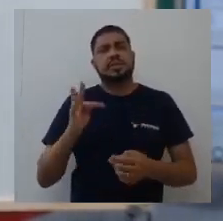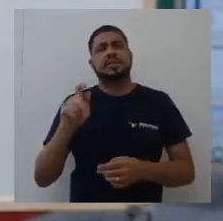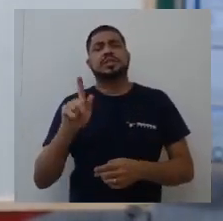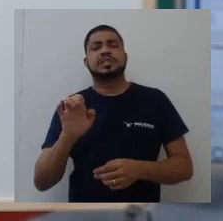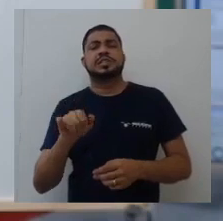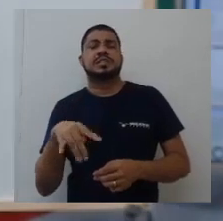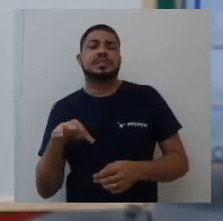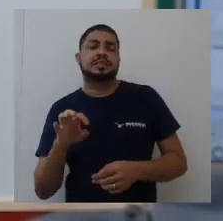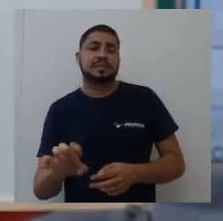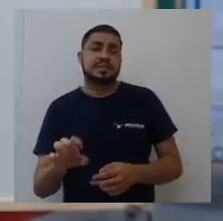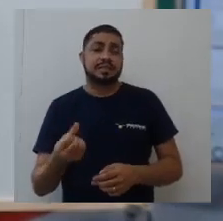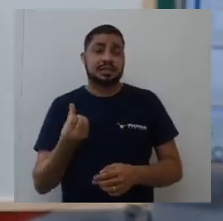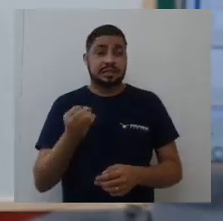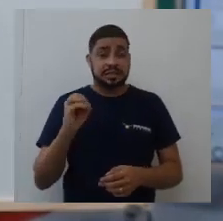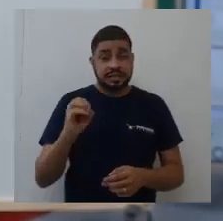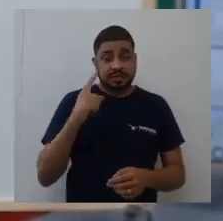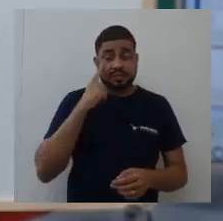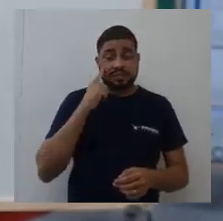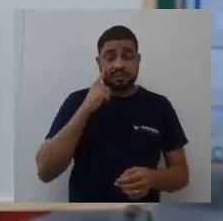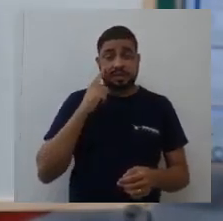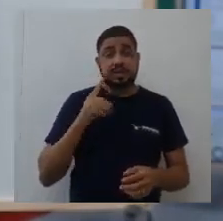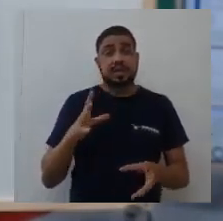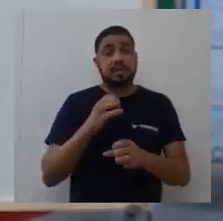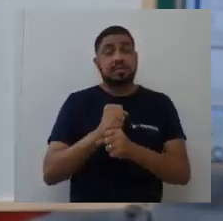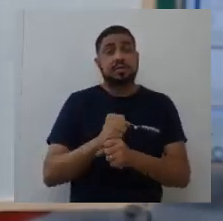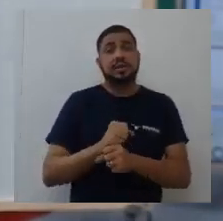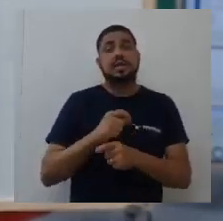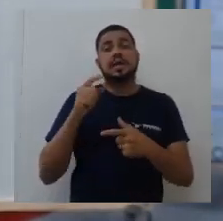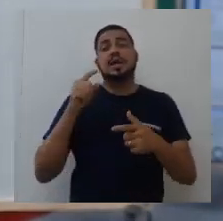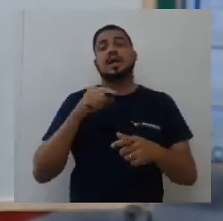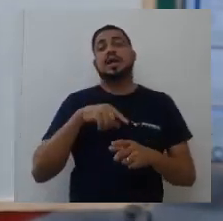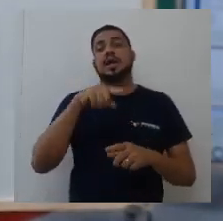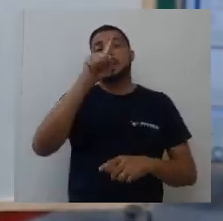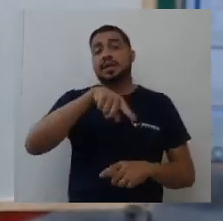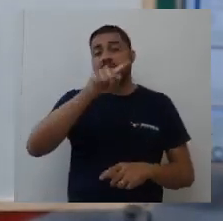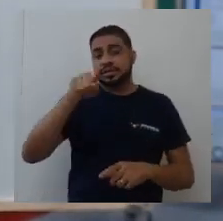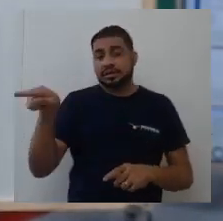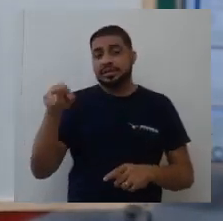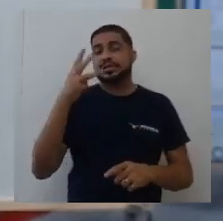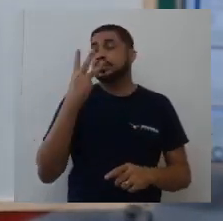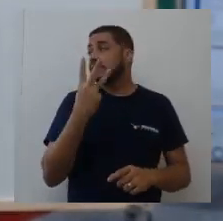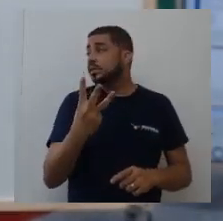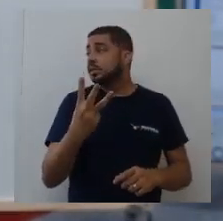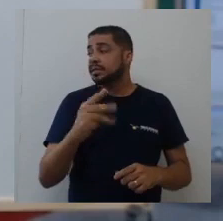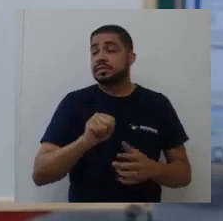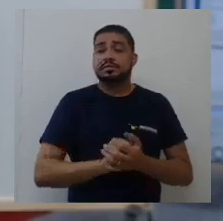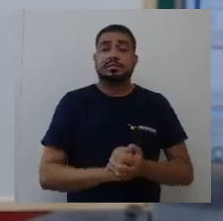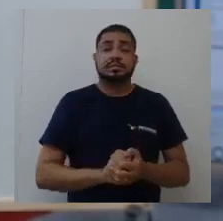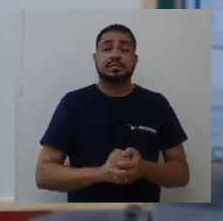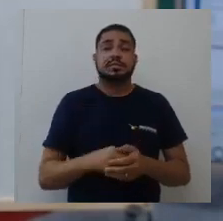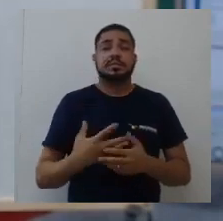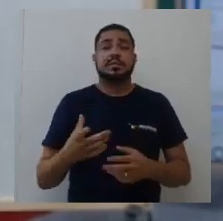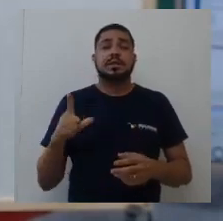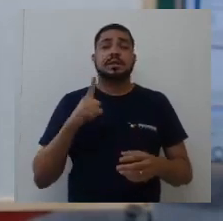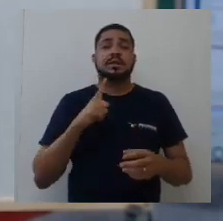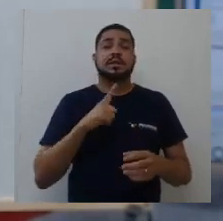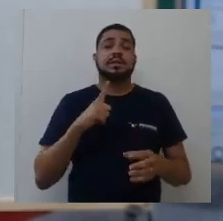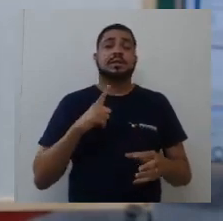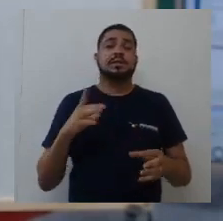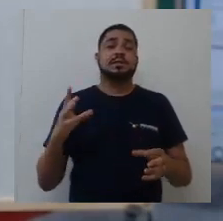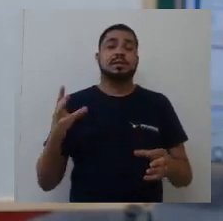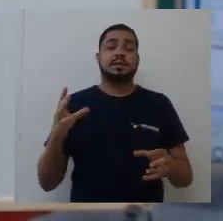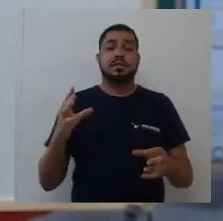gente já viu anteriormente, que era igual a raiz de 3. Então, eu tenho assim, ó, raiz de 3 igual a